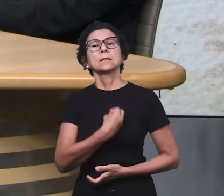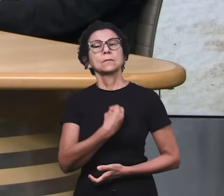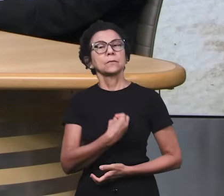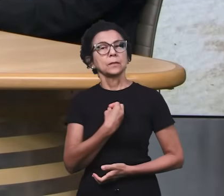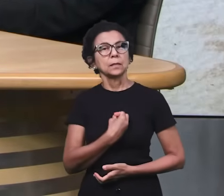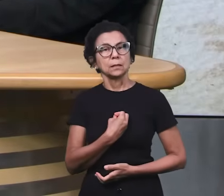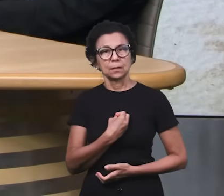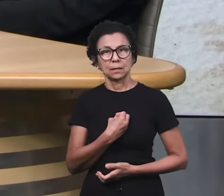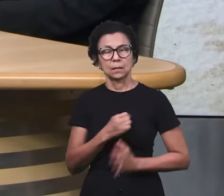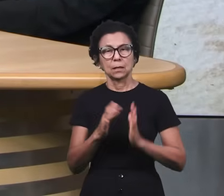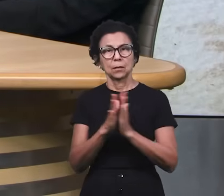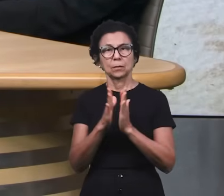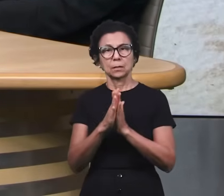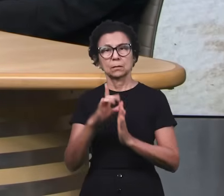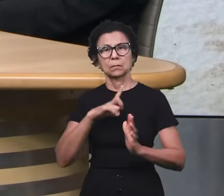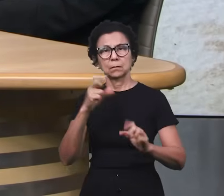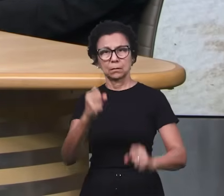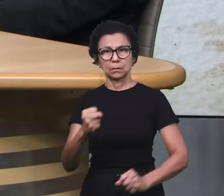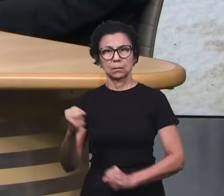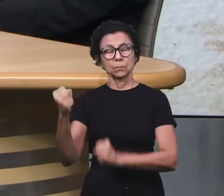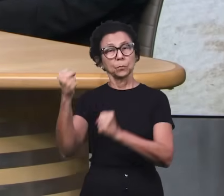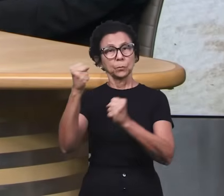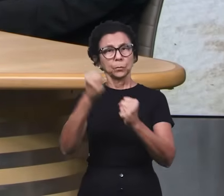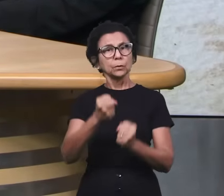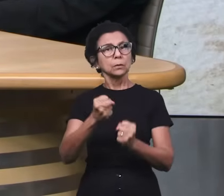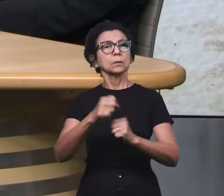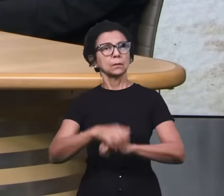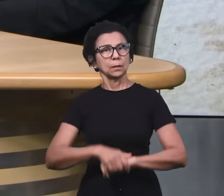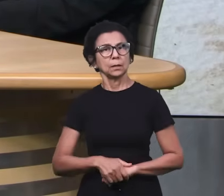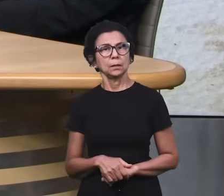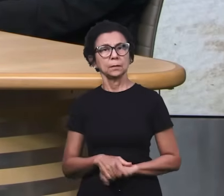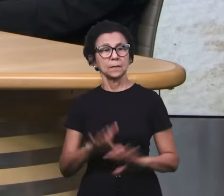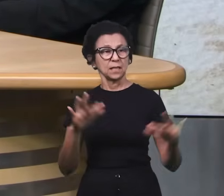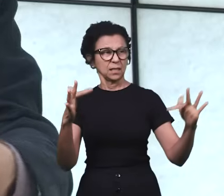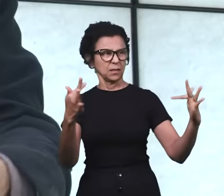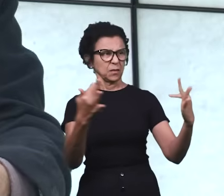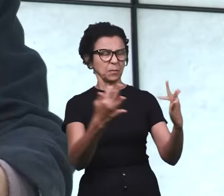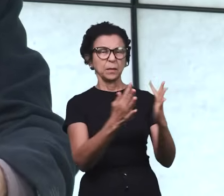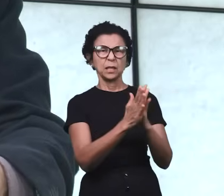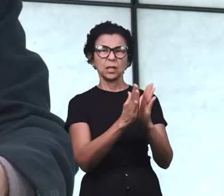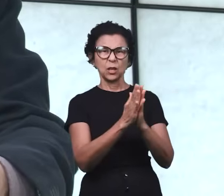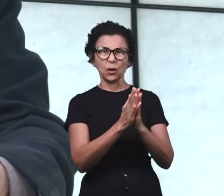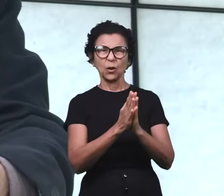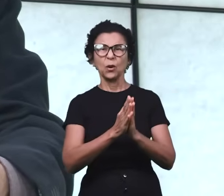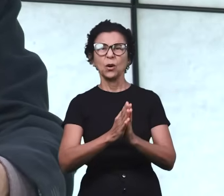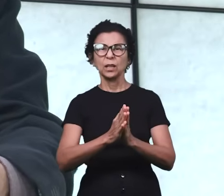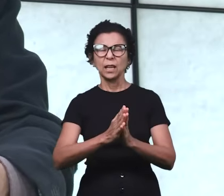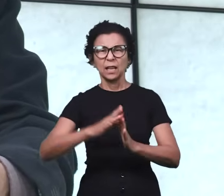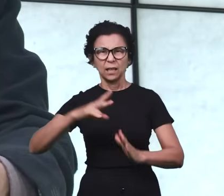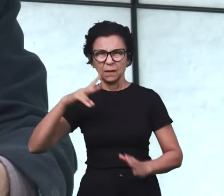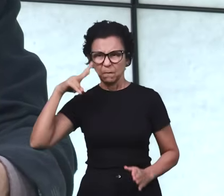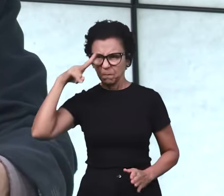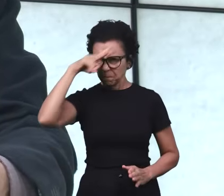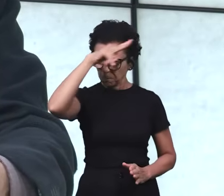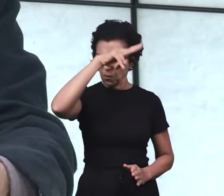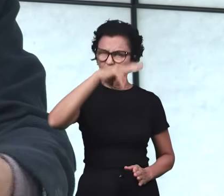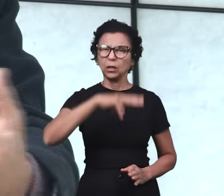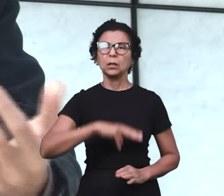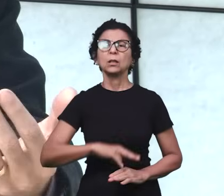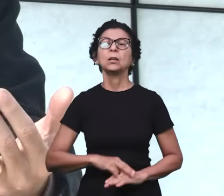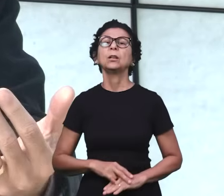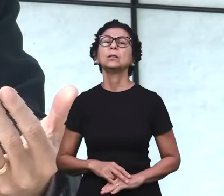os ataques, né? Famílias que oram, que estão em comunhão com o Senhor, são famílias fortes, porque mesmo diante